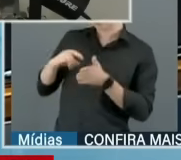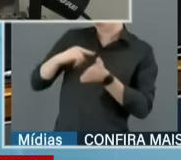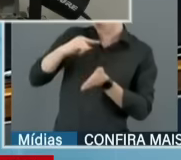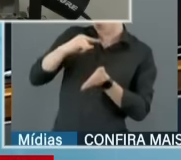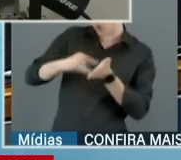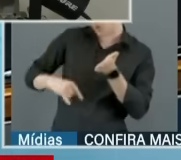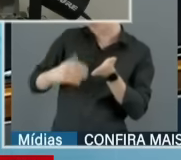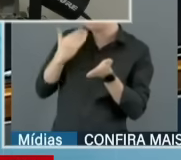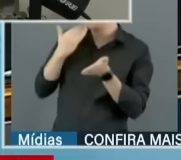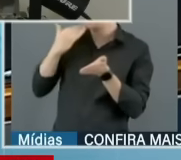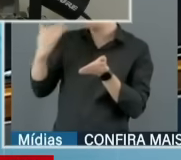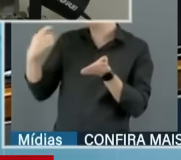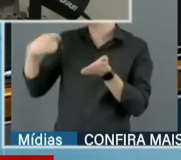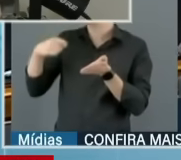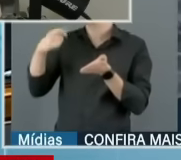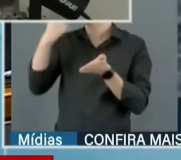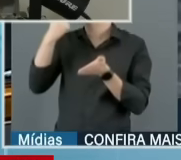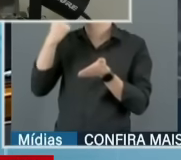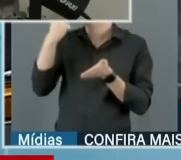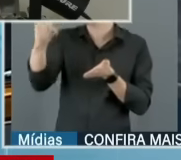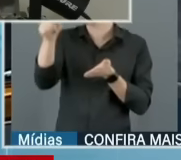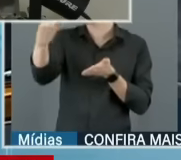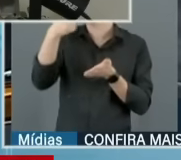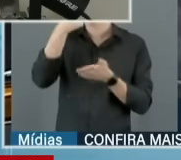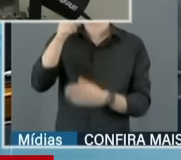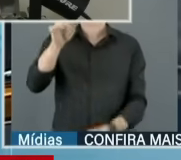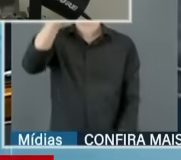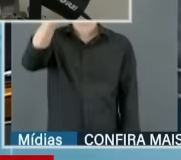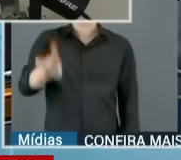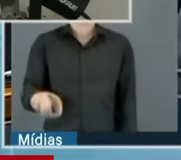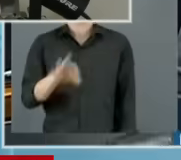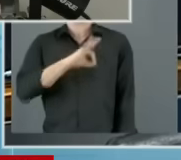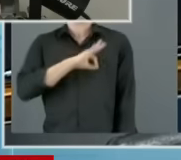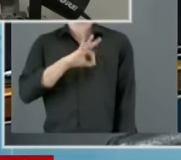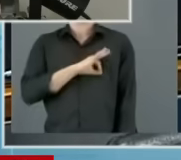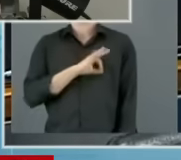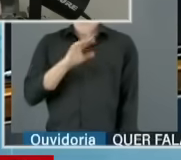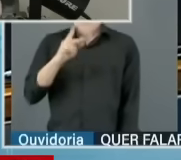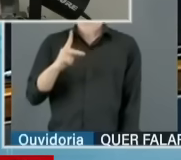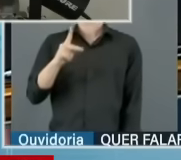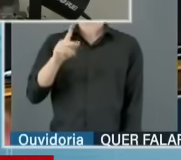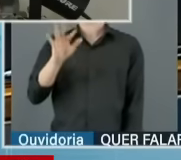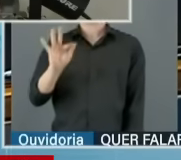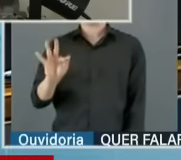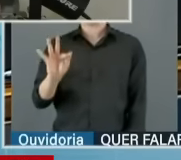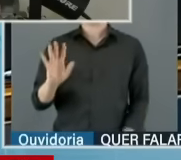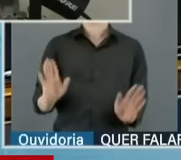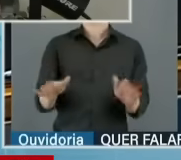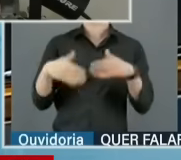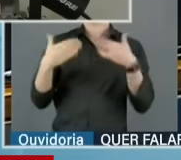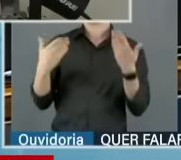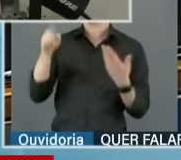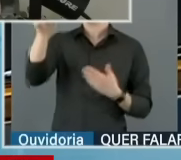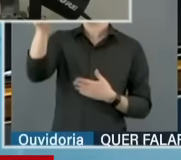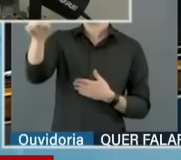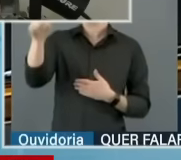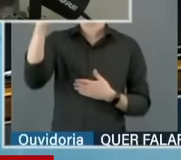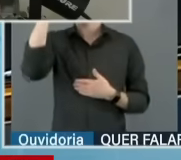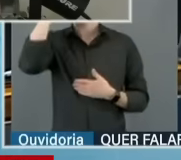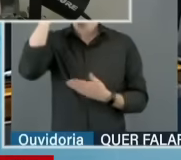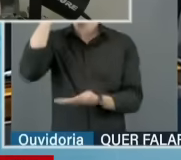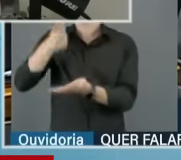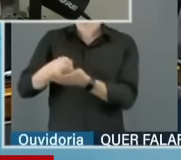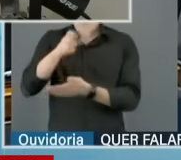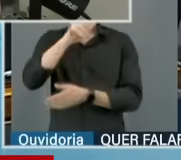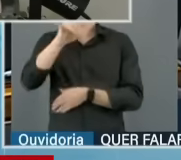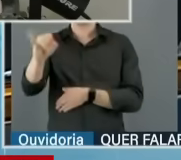na prática também, pelos três poderes, Congresso, Judiciário e Executivo. Mas vamos ver como avança esse depoimento do Saulo Cunha. A